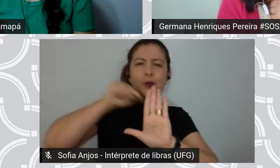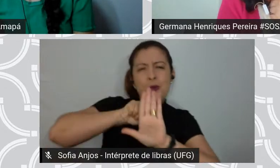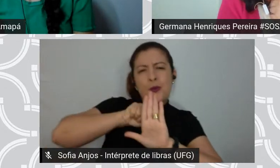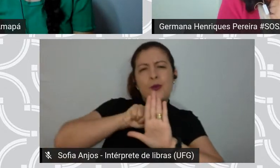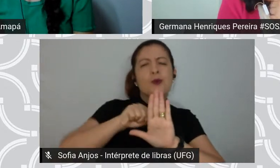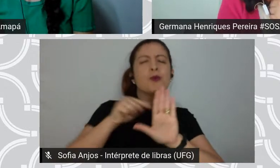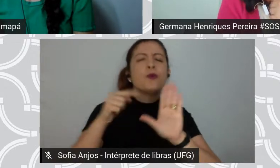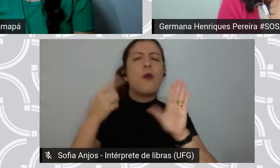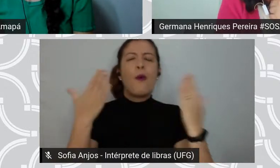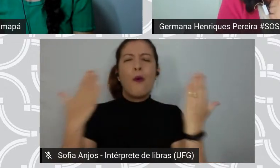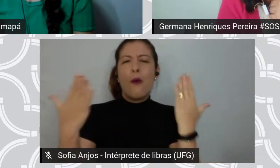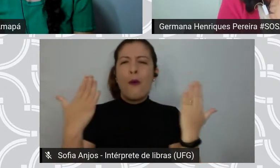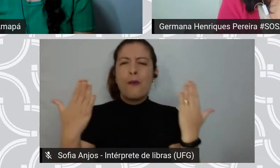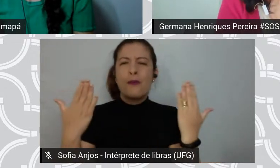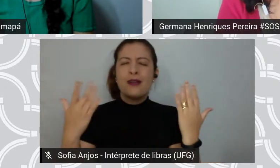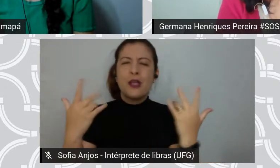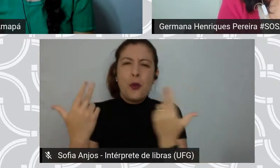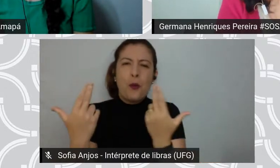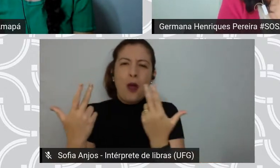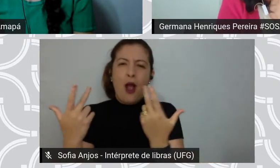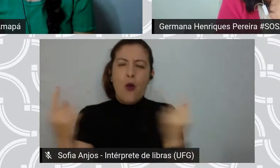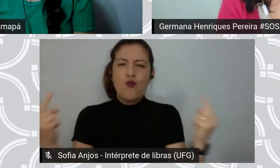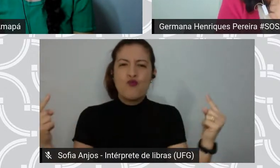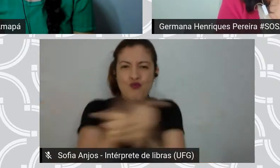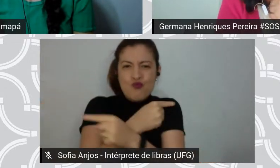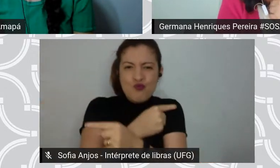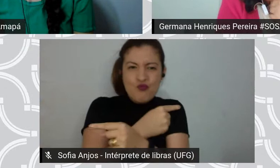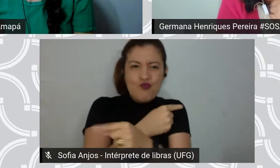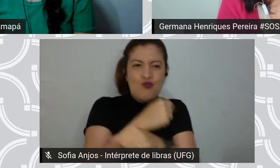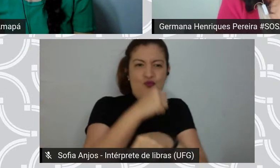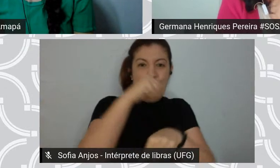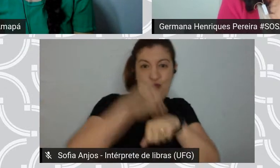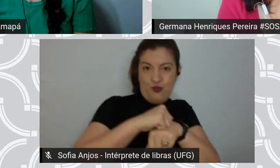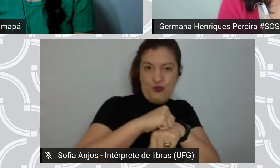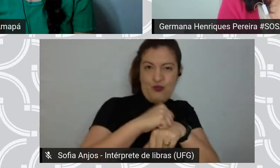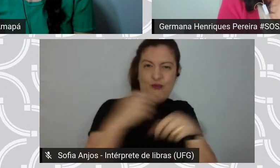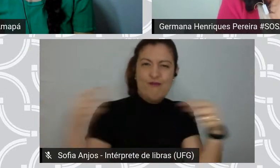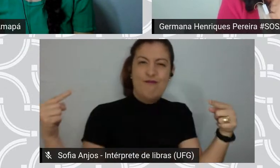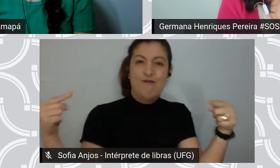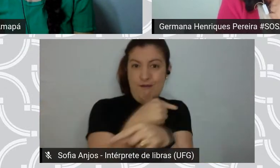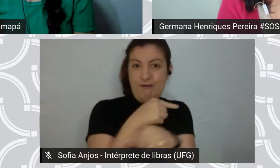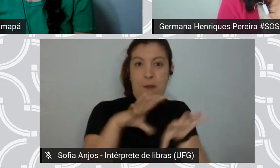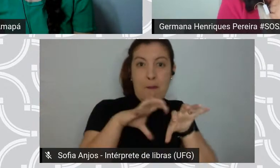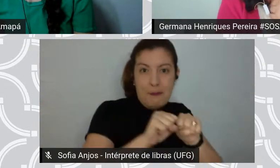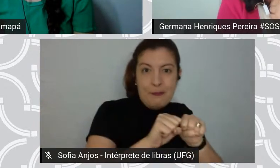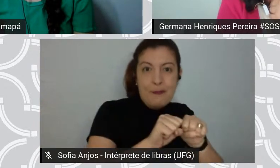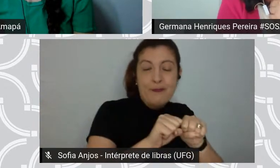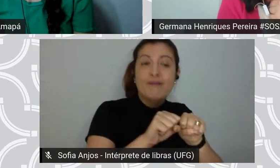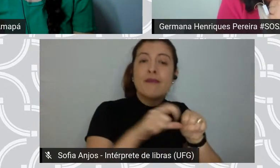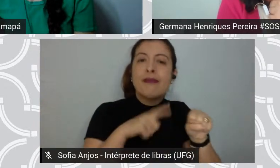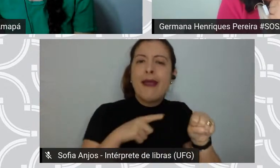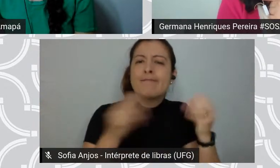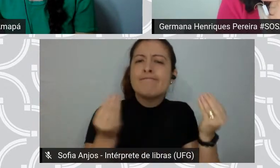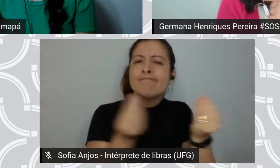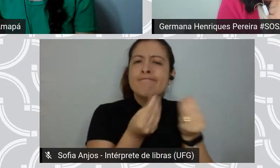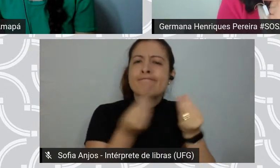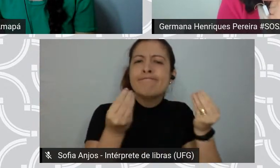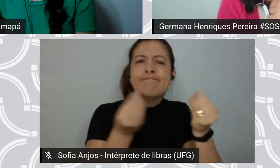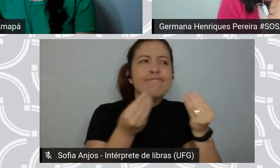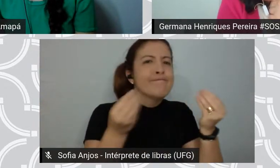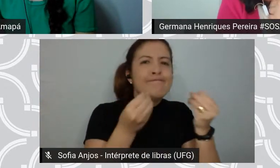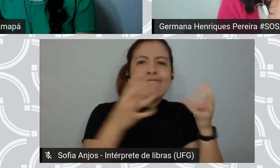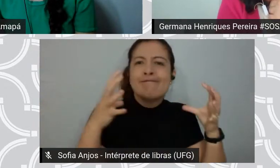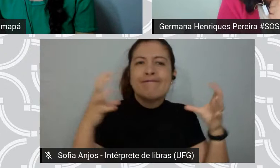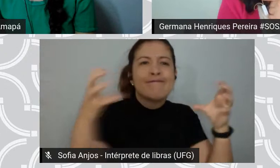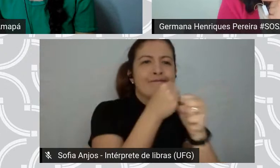E saber que a tradução ela é tão inexplicável